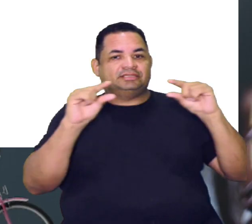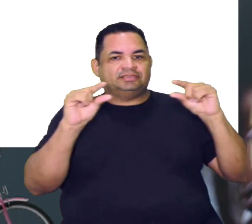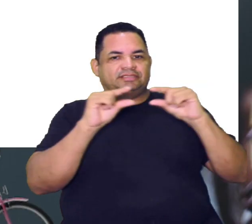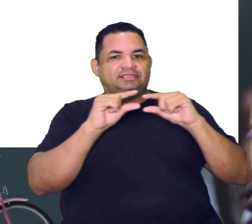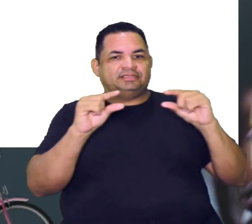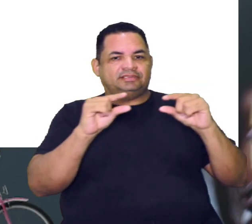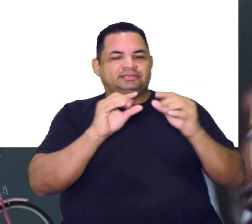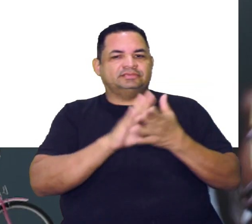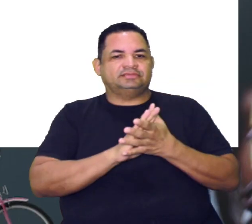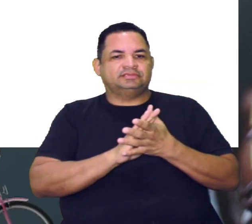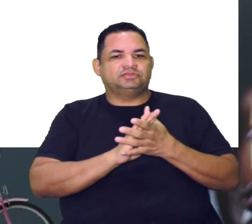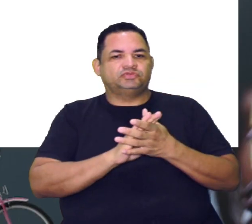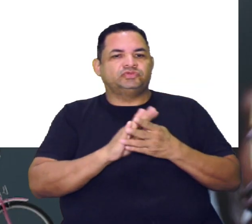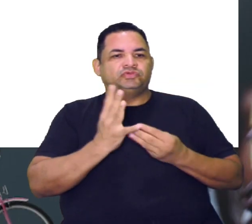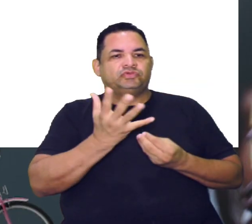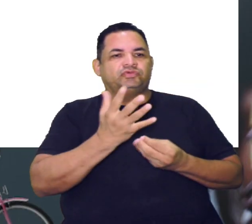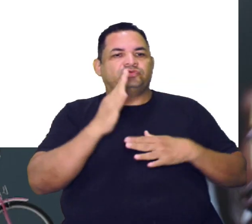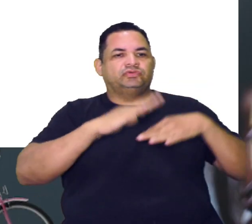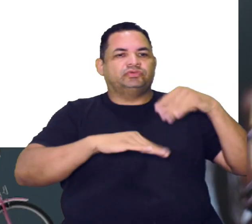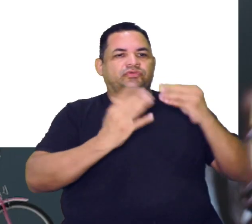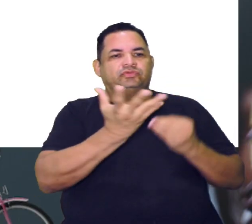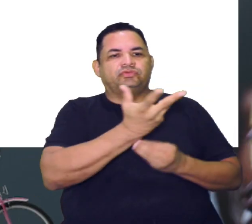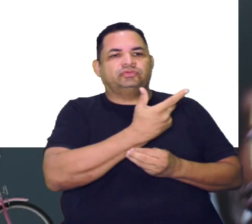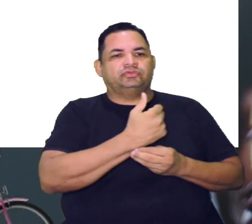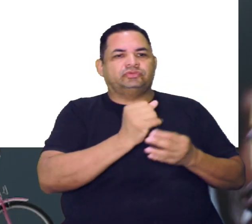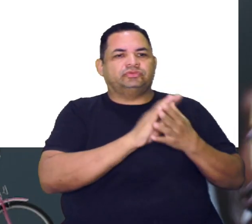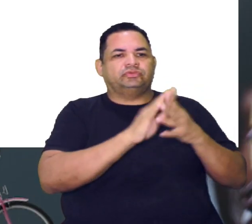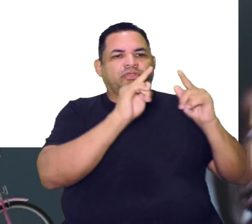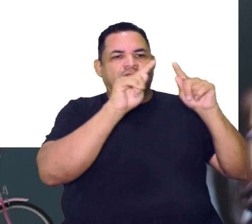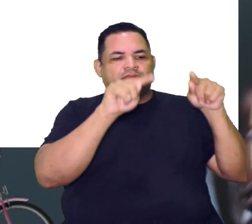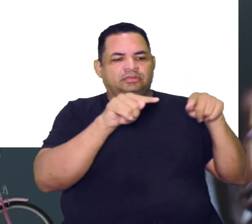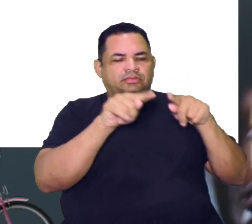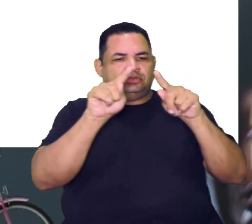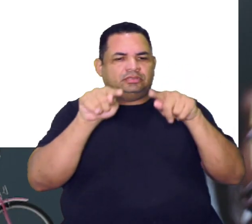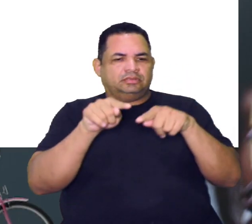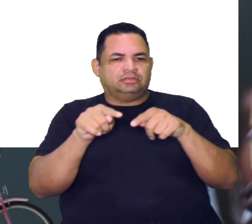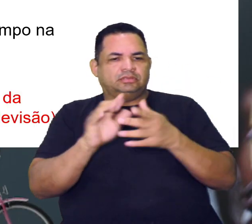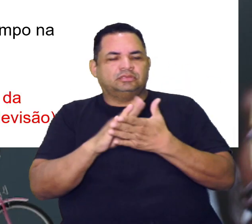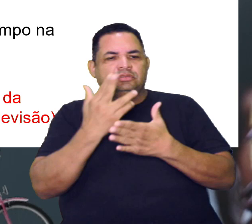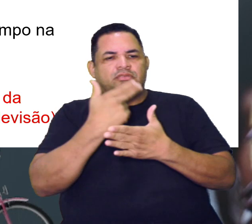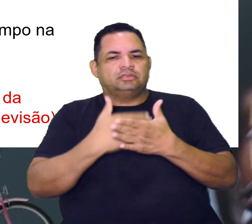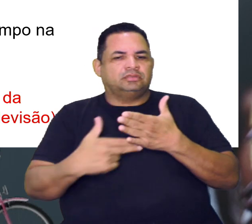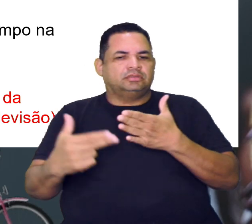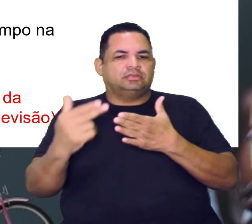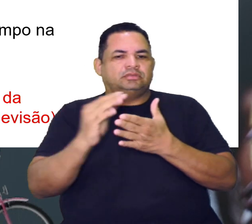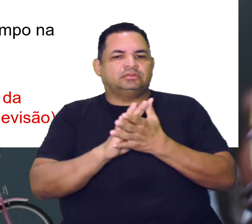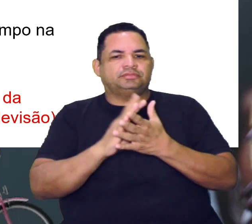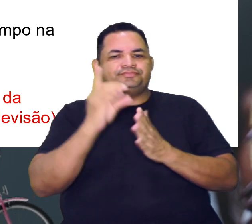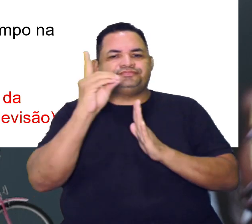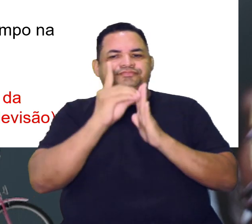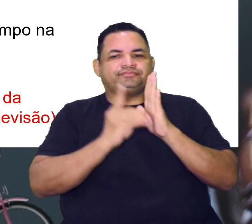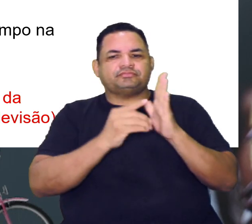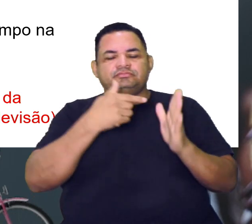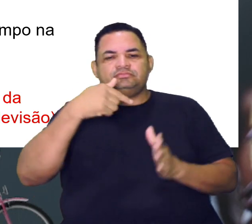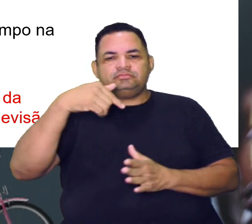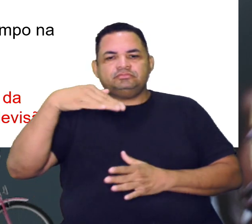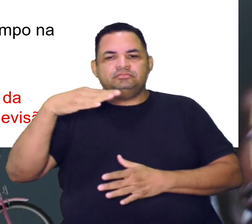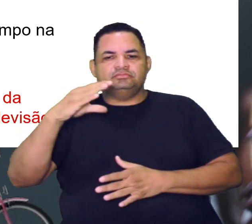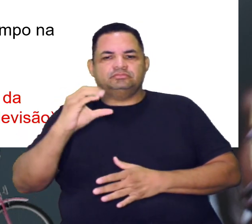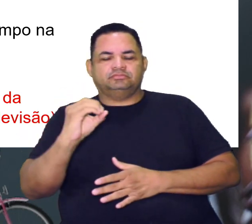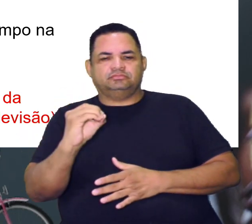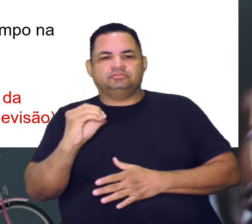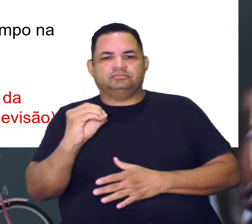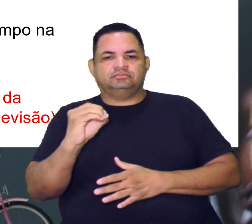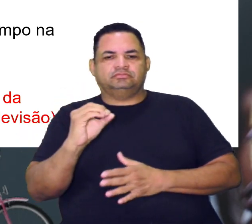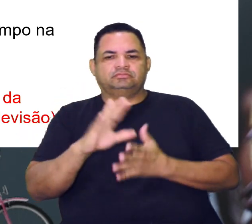inventada aí por um artista de quadrinhos lá na década de 70, tá? E aí tem essa expressão, couch potato,